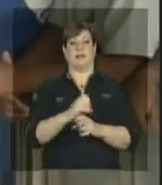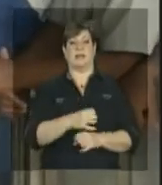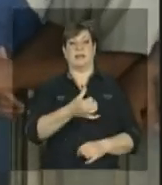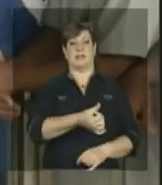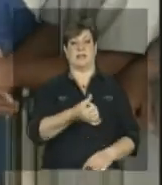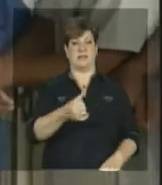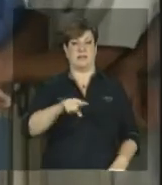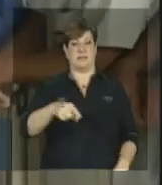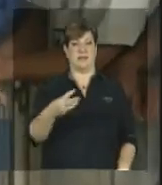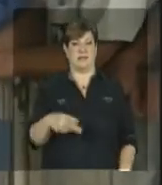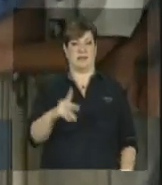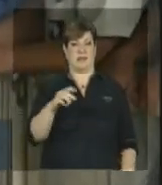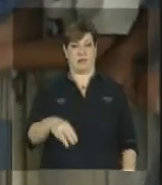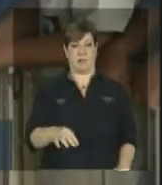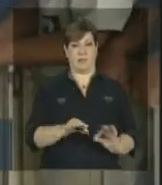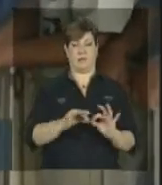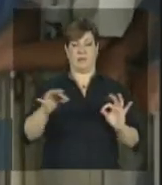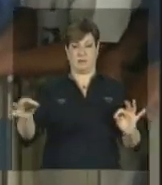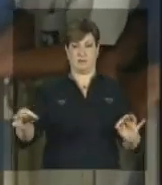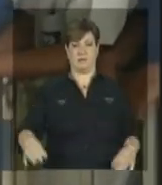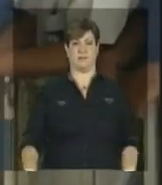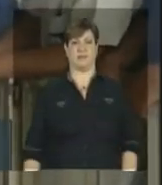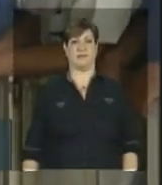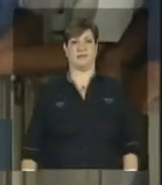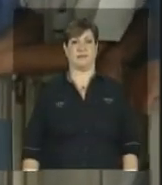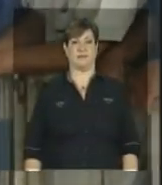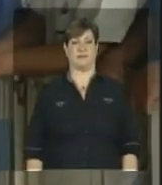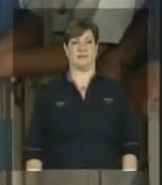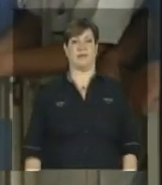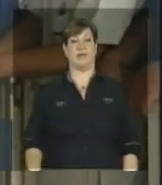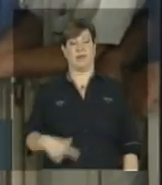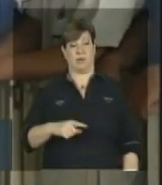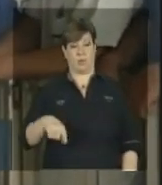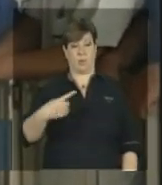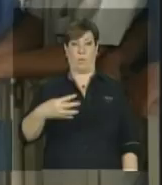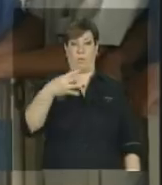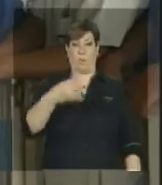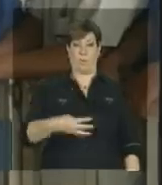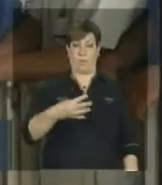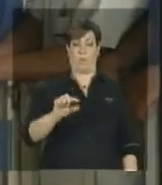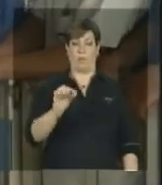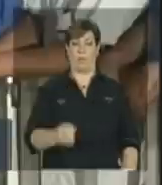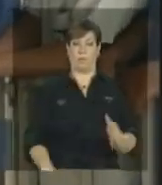66,3 quilômetros de extensão. O trecho 4, que foi